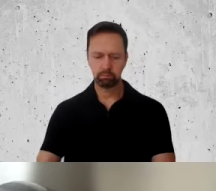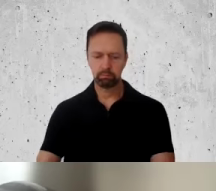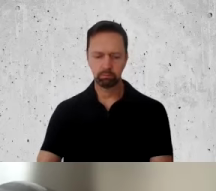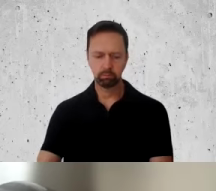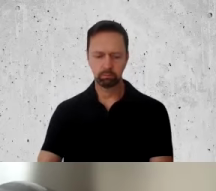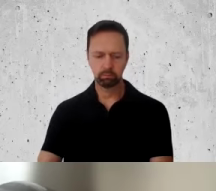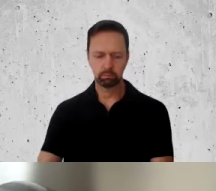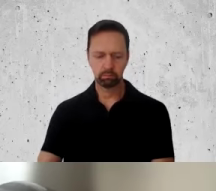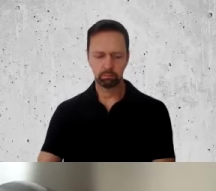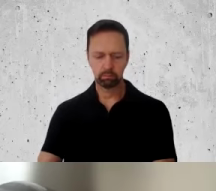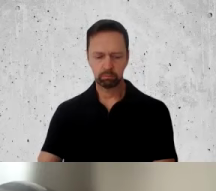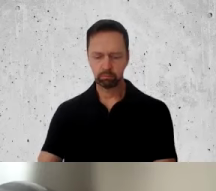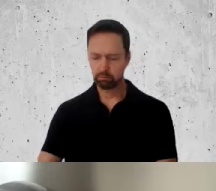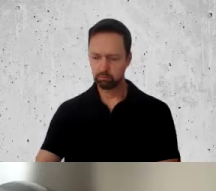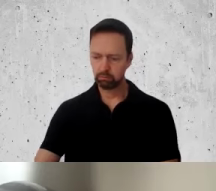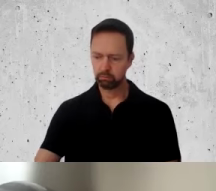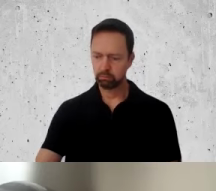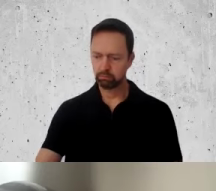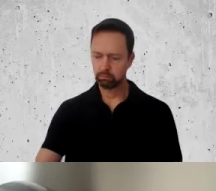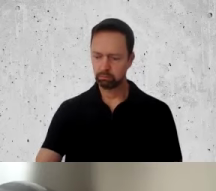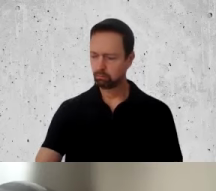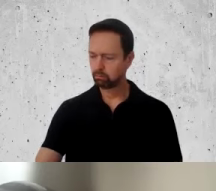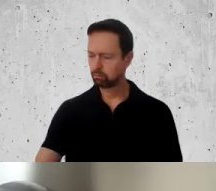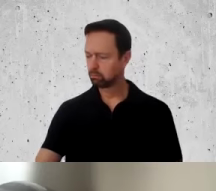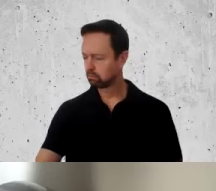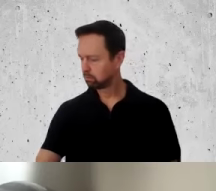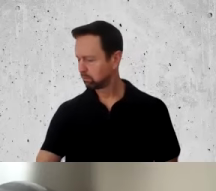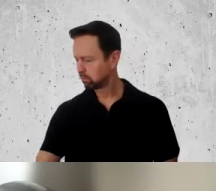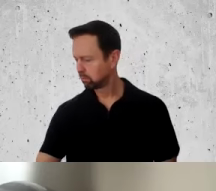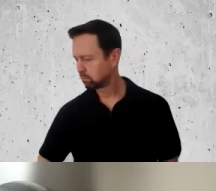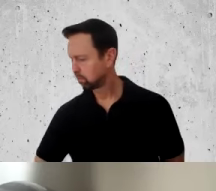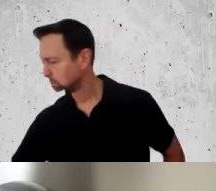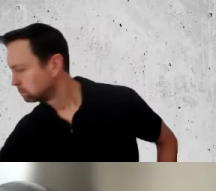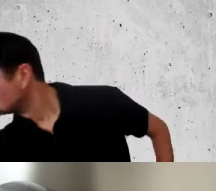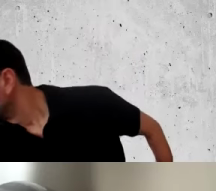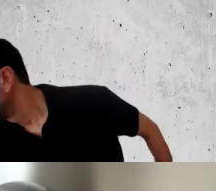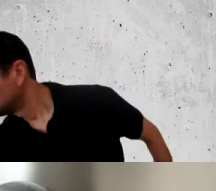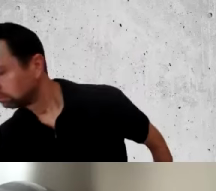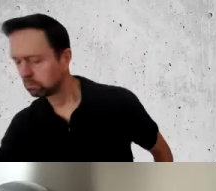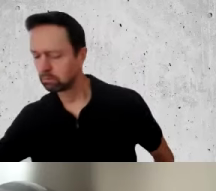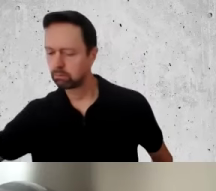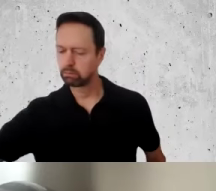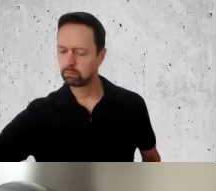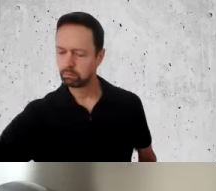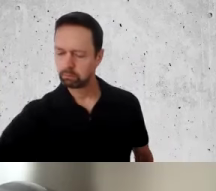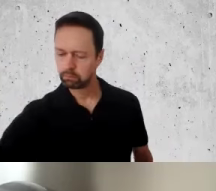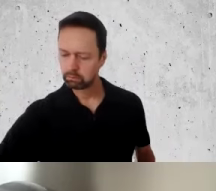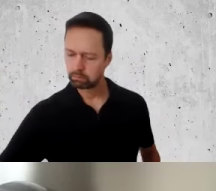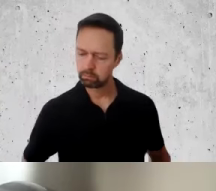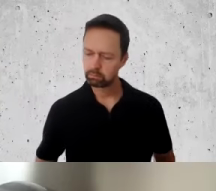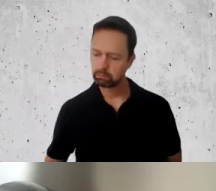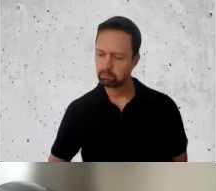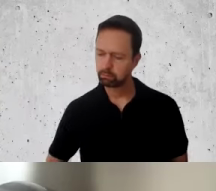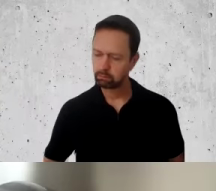busca dinâmica, né? A sociedade vai mudando, os negócios vão mudando, então leis novas, instituições vão